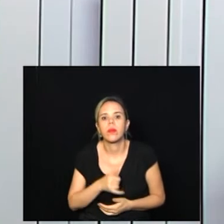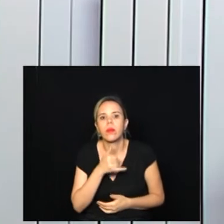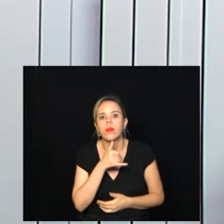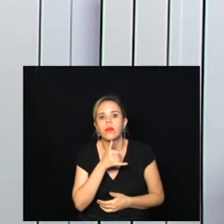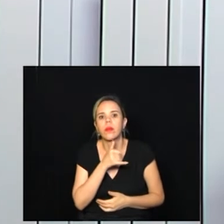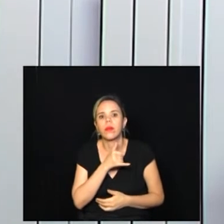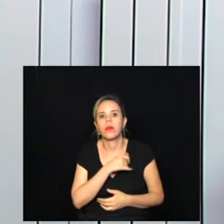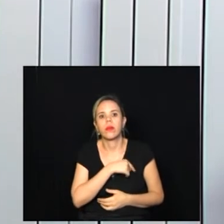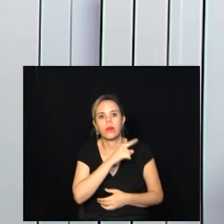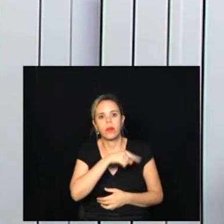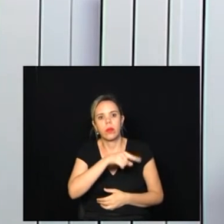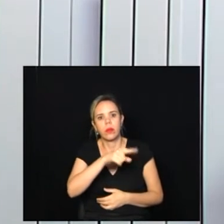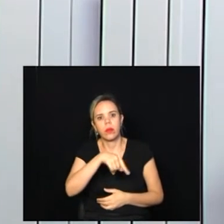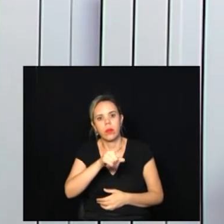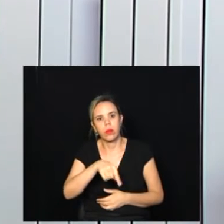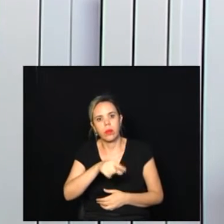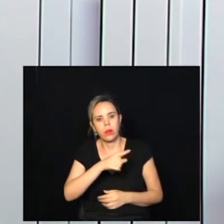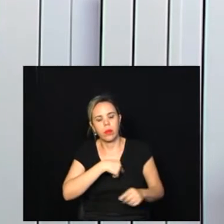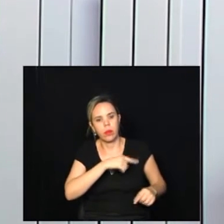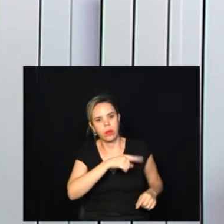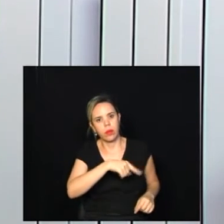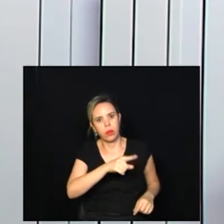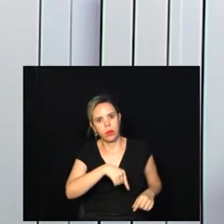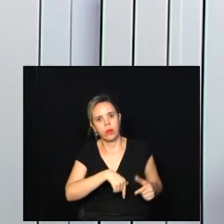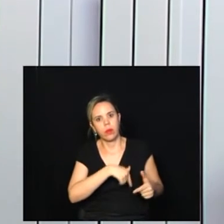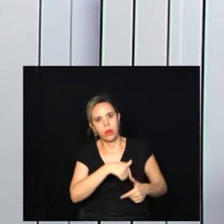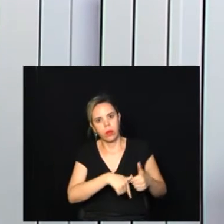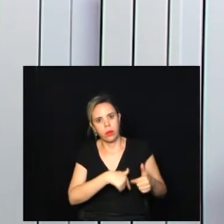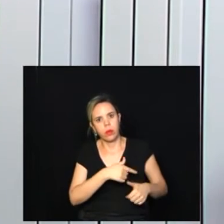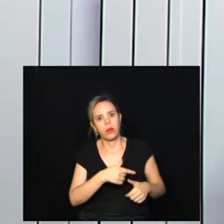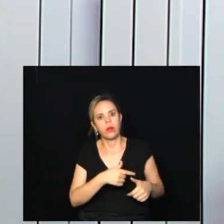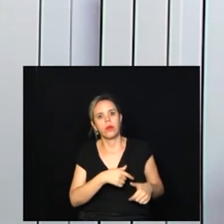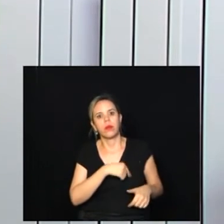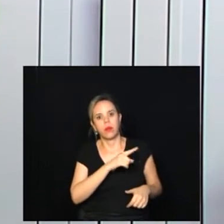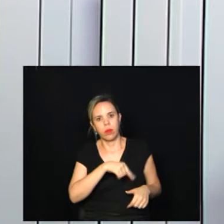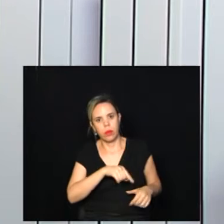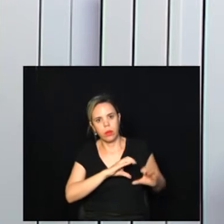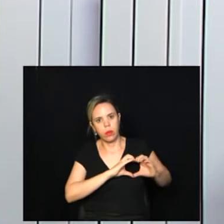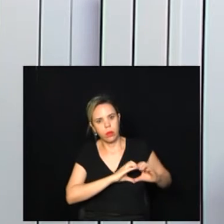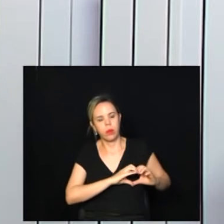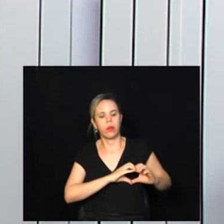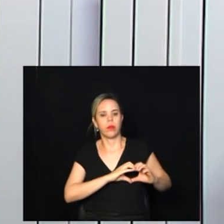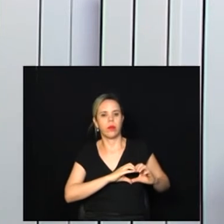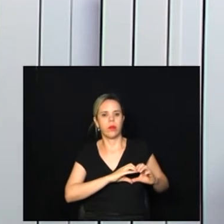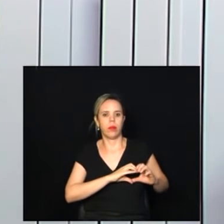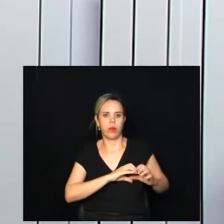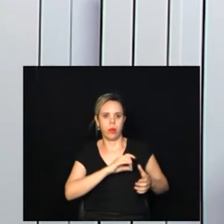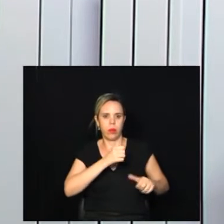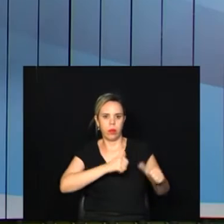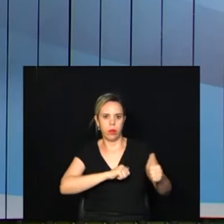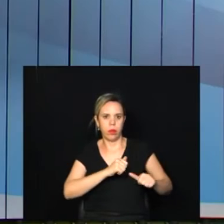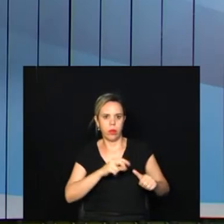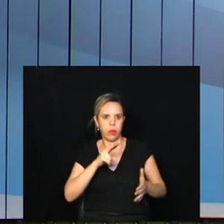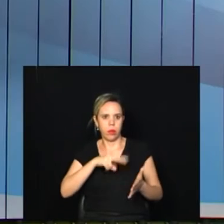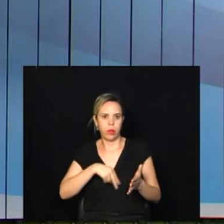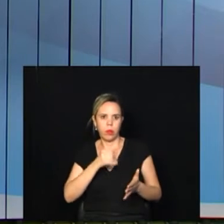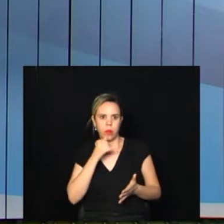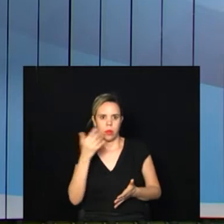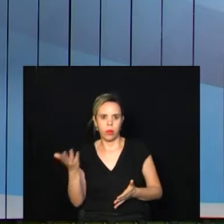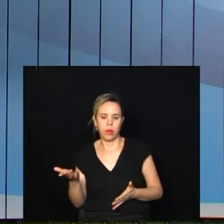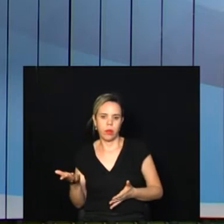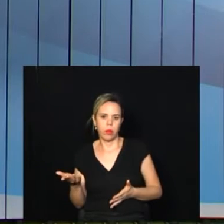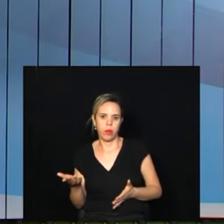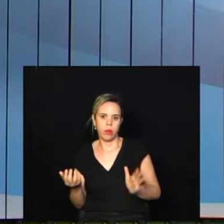Eletrocardiograma, Lígia, aquela atividade. Eletrocardiograma. Exatamente. E é um recado... exemplo, depois que eu li esse exemplo, Gabriel,